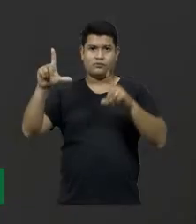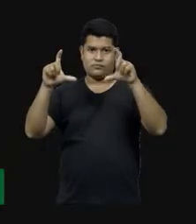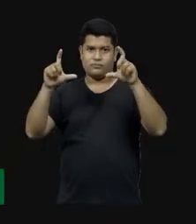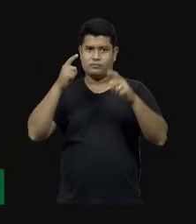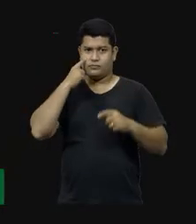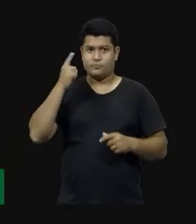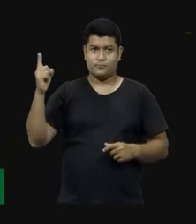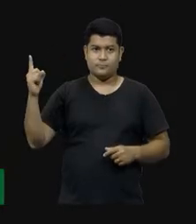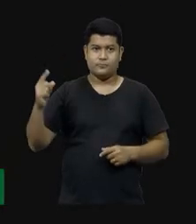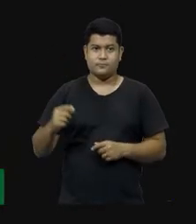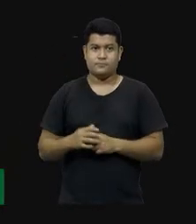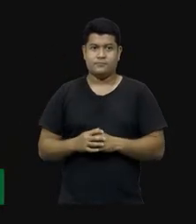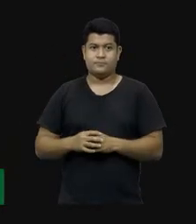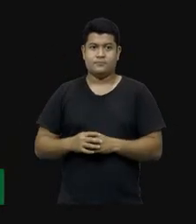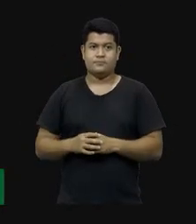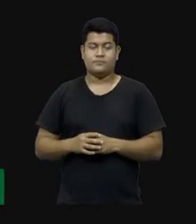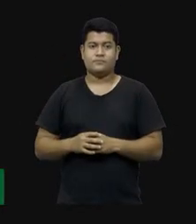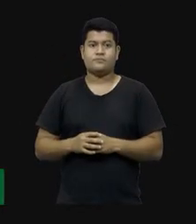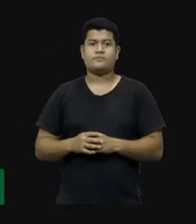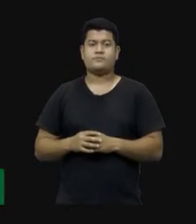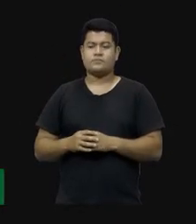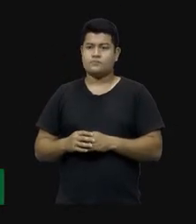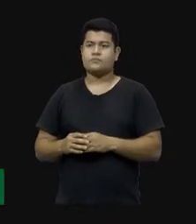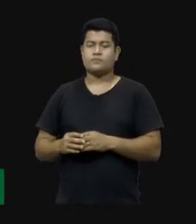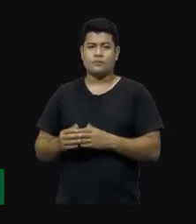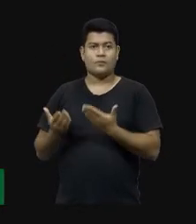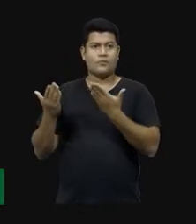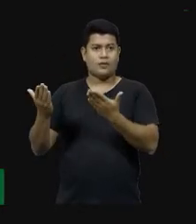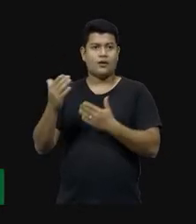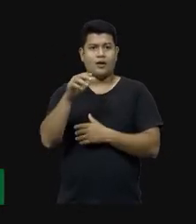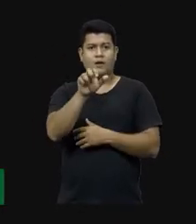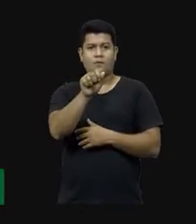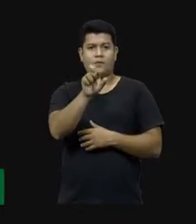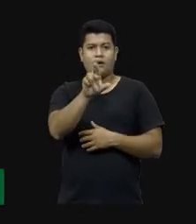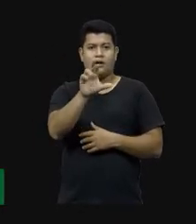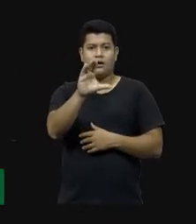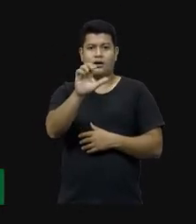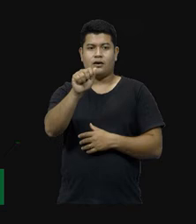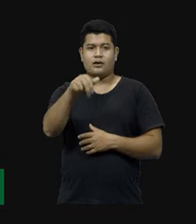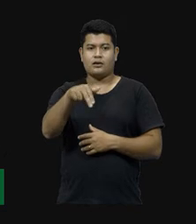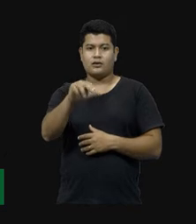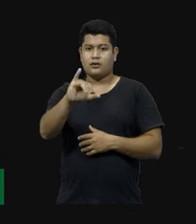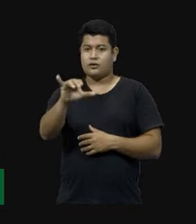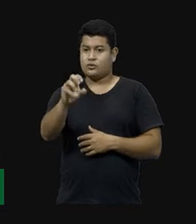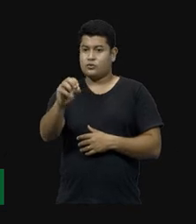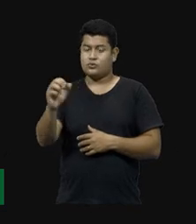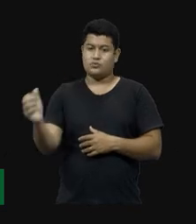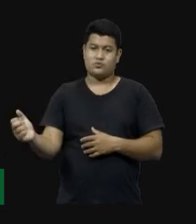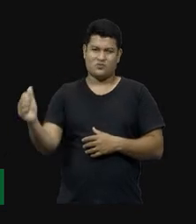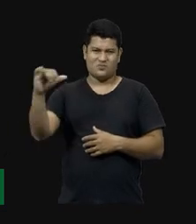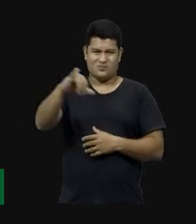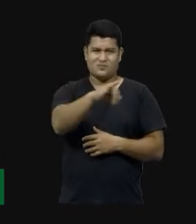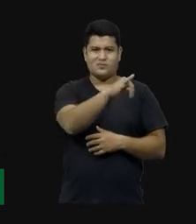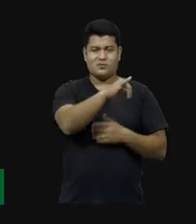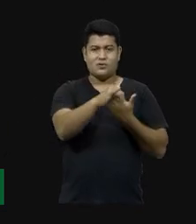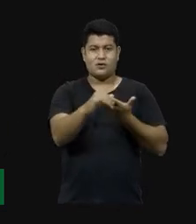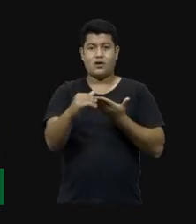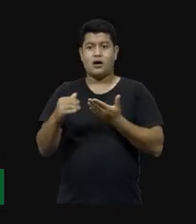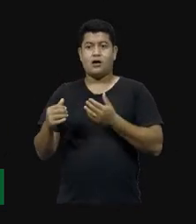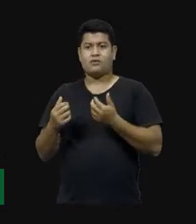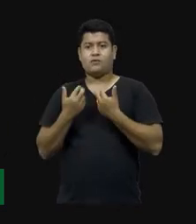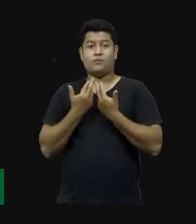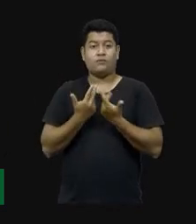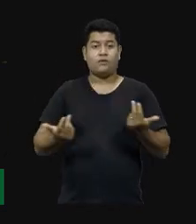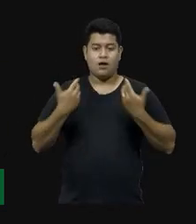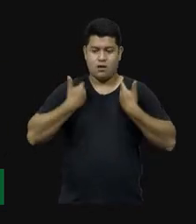O arcanjo para transporte de órgãos públicos. Globos oculares, rins, órgãos públicos.